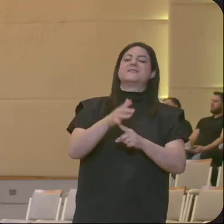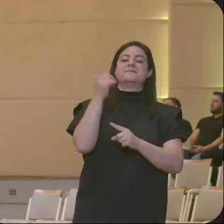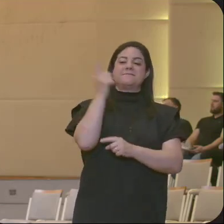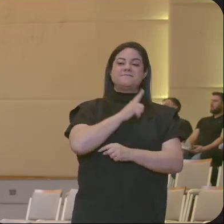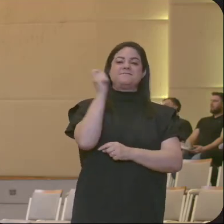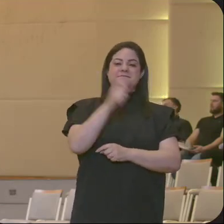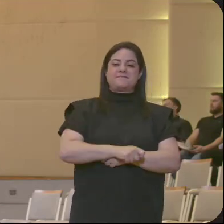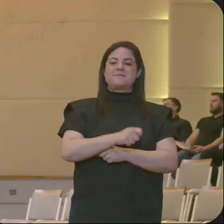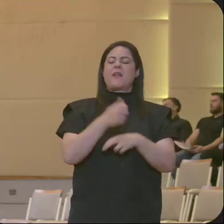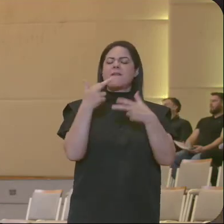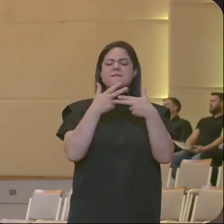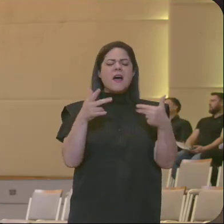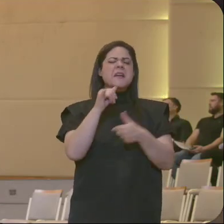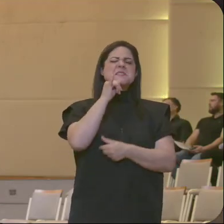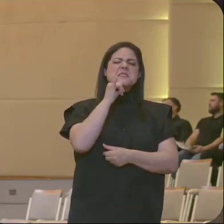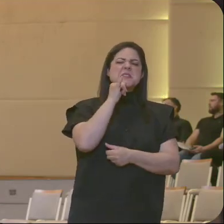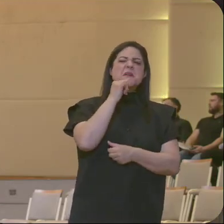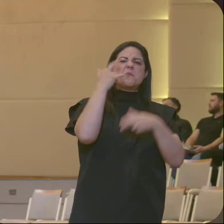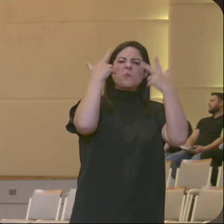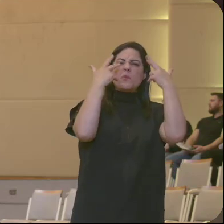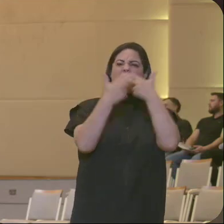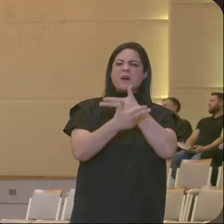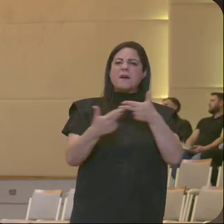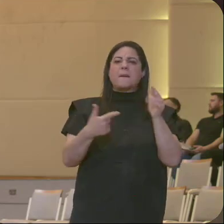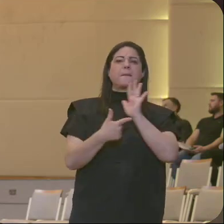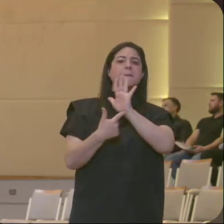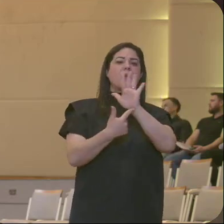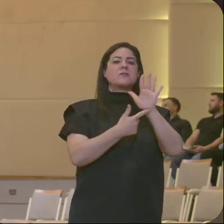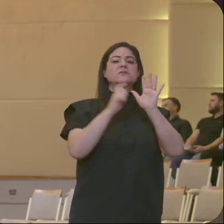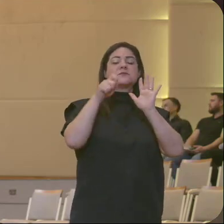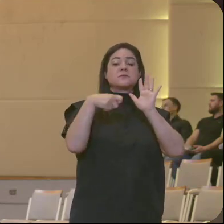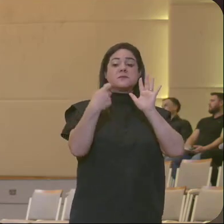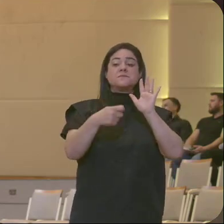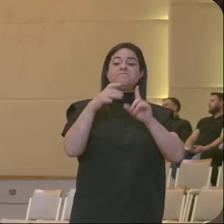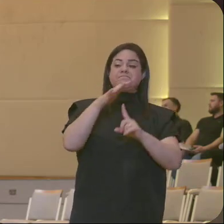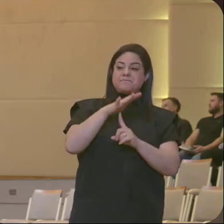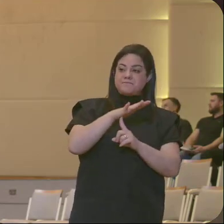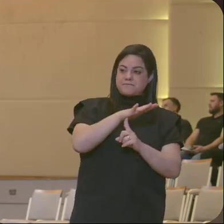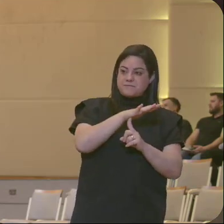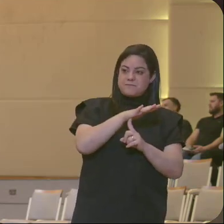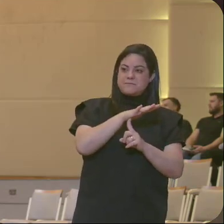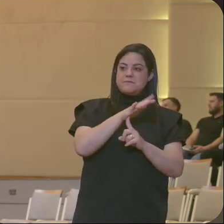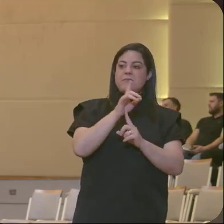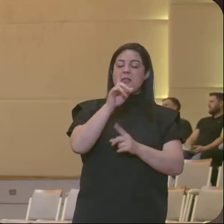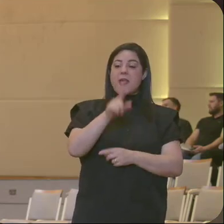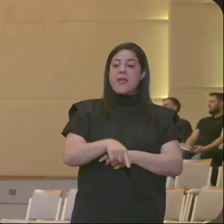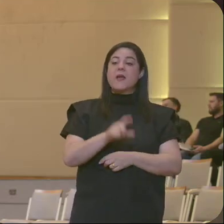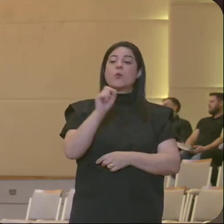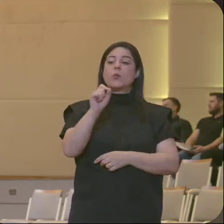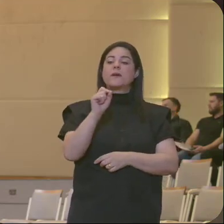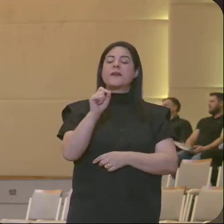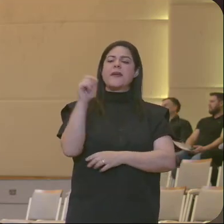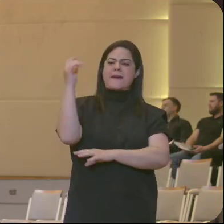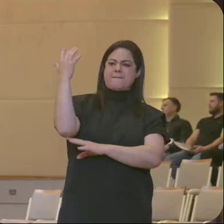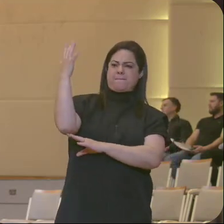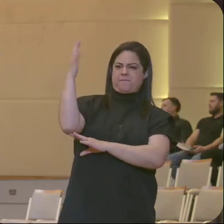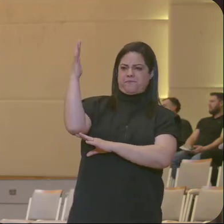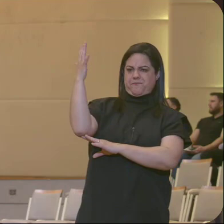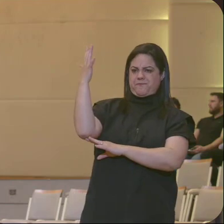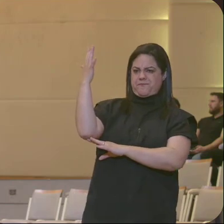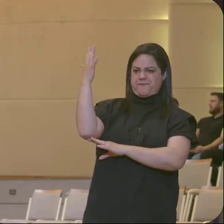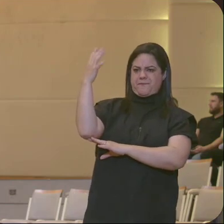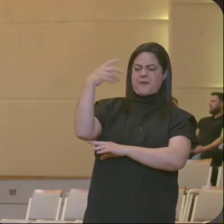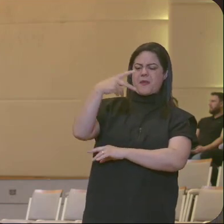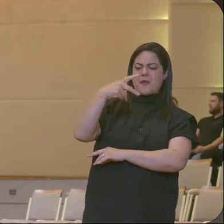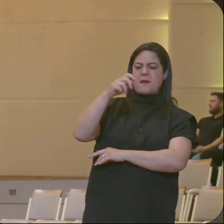natureza que falam ou que mostram a resiliência. E um deles é a palmeira. Isso, a palmeira,